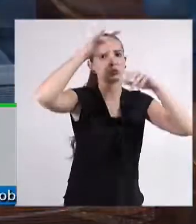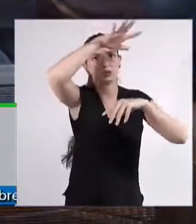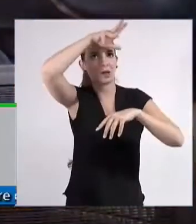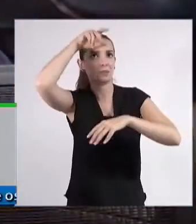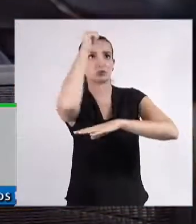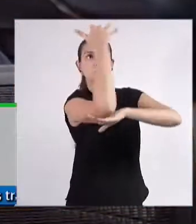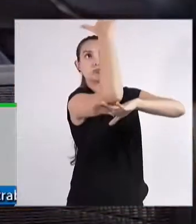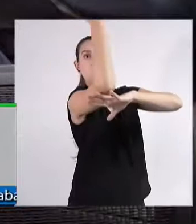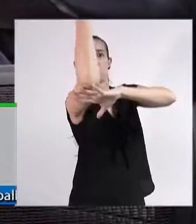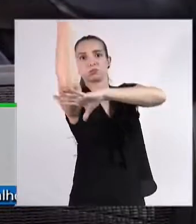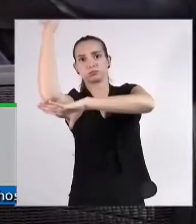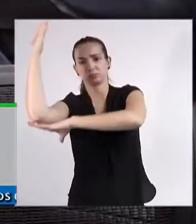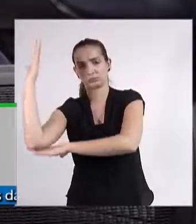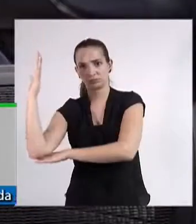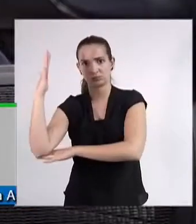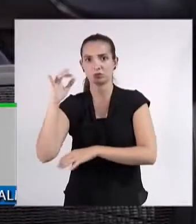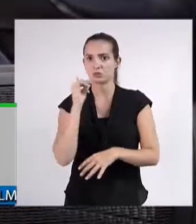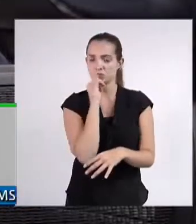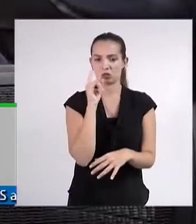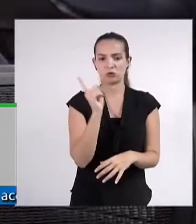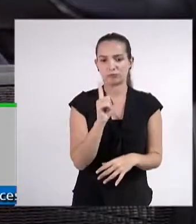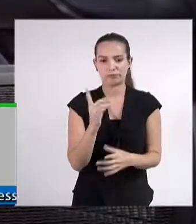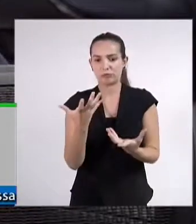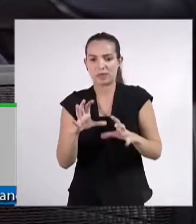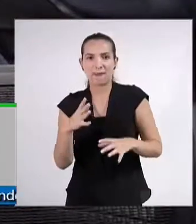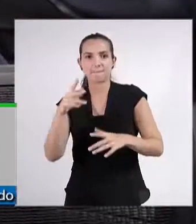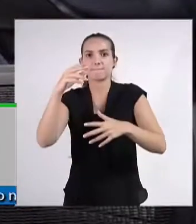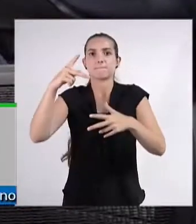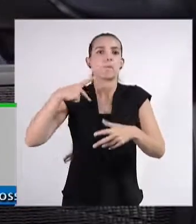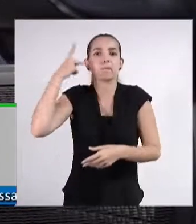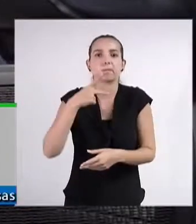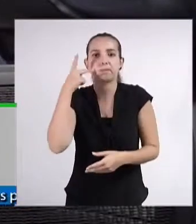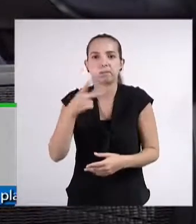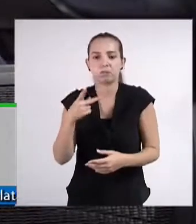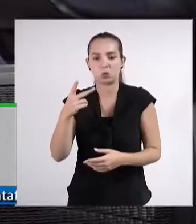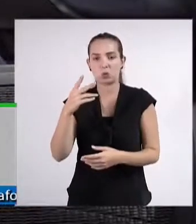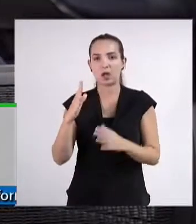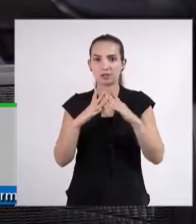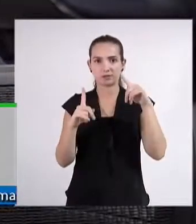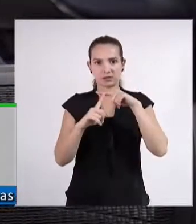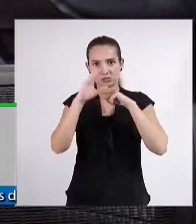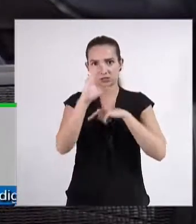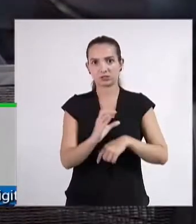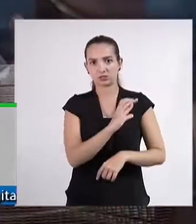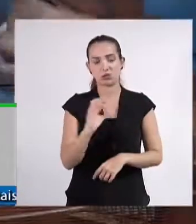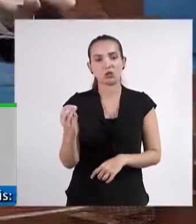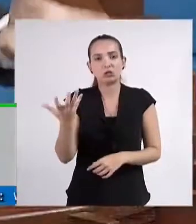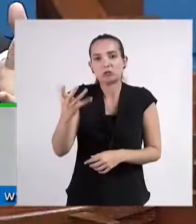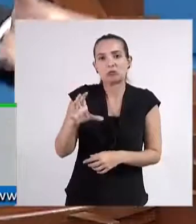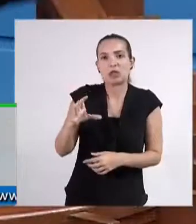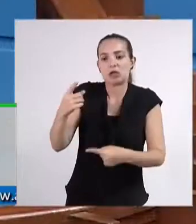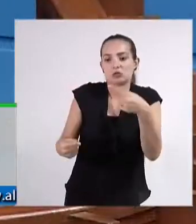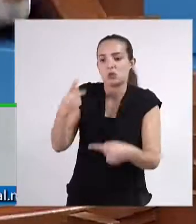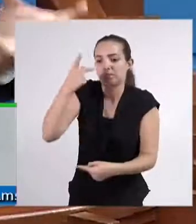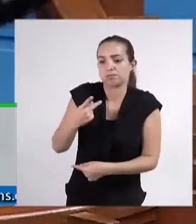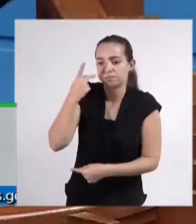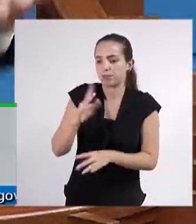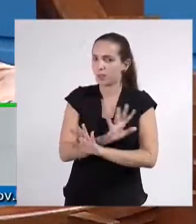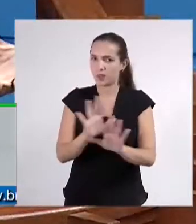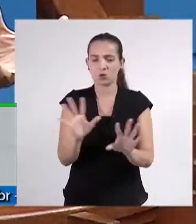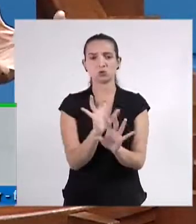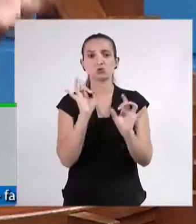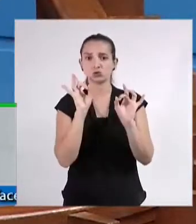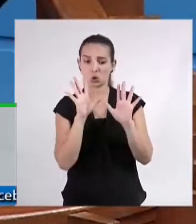Brasil tem que fazer isso ou aquilo. Eles vão falar da situação da evangelização junto aos povos